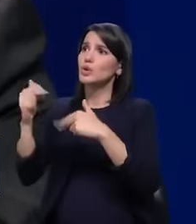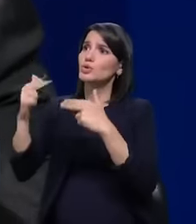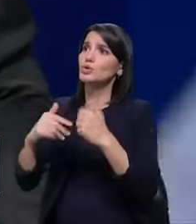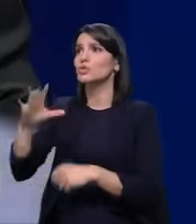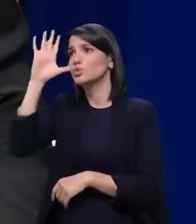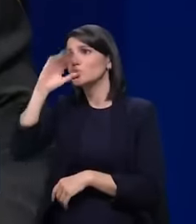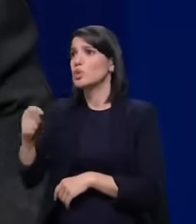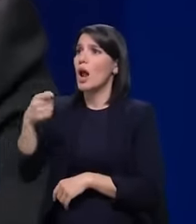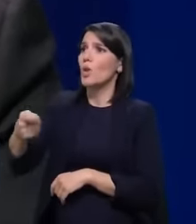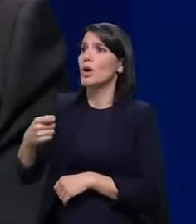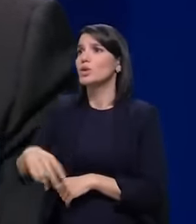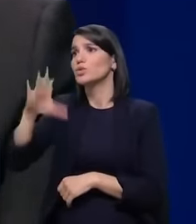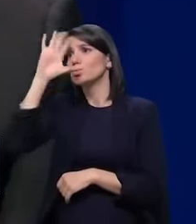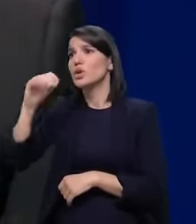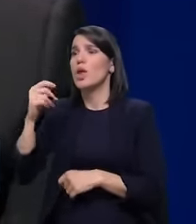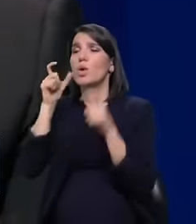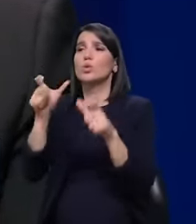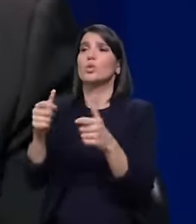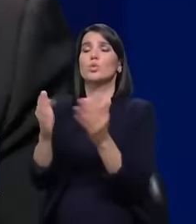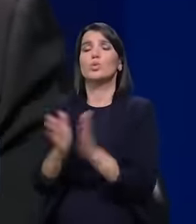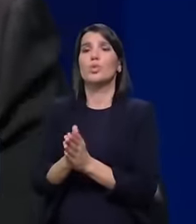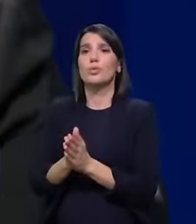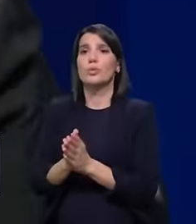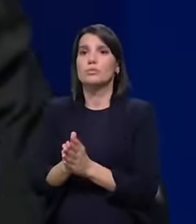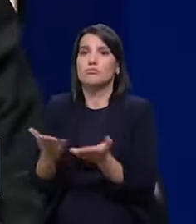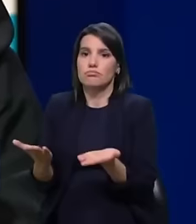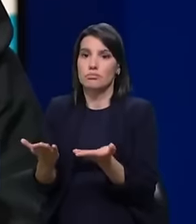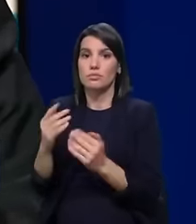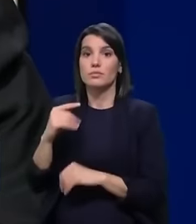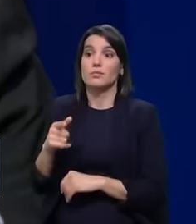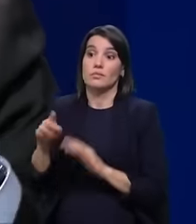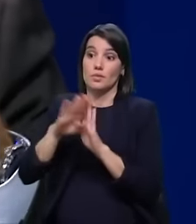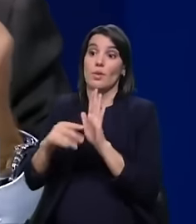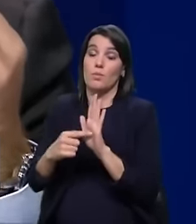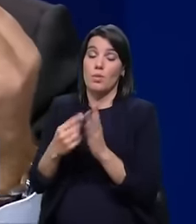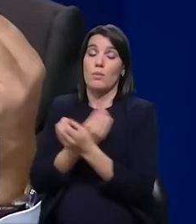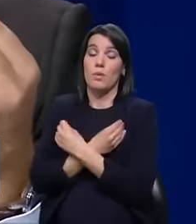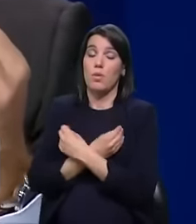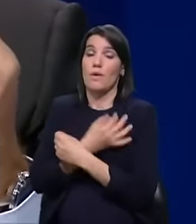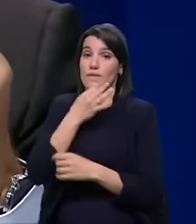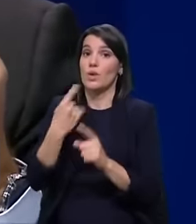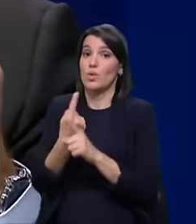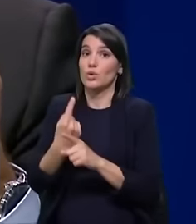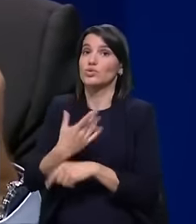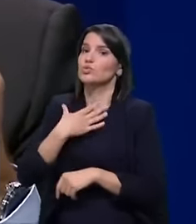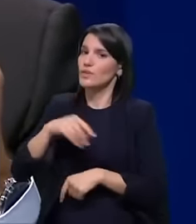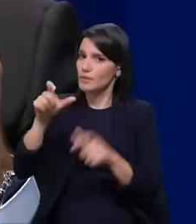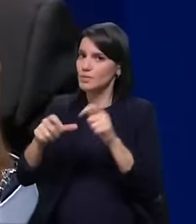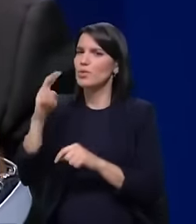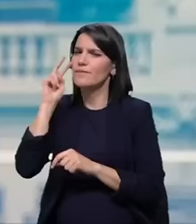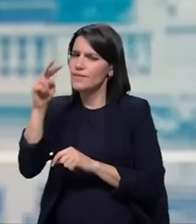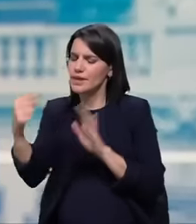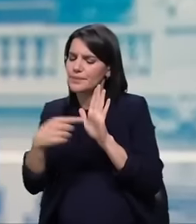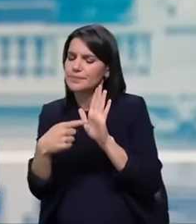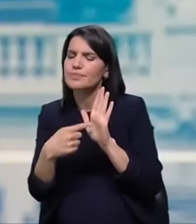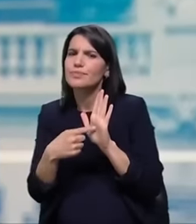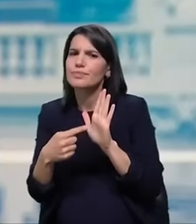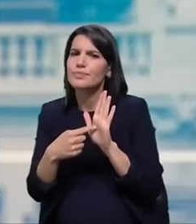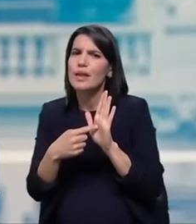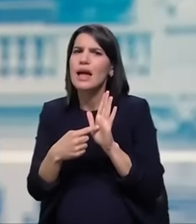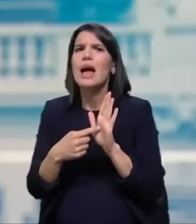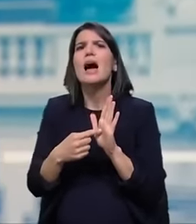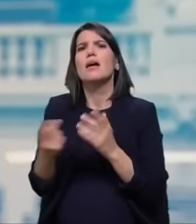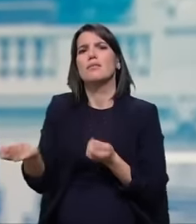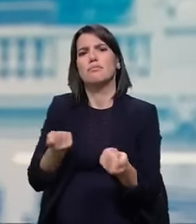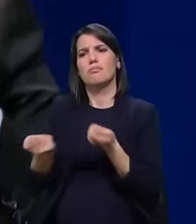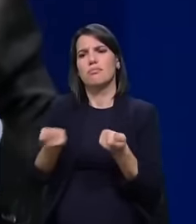a arrendar, o Estado a dominar tudo. Ora, não é por acaso que o programa do Bloco fala de coisas que eu gostava que as pessoas fossem ver como posse administrativa,